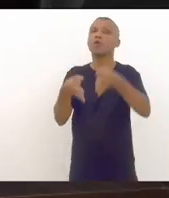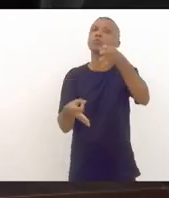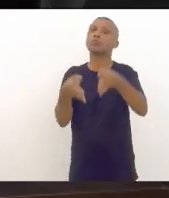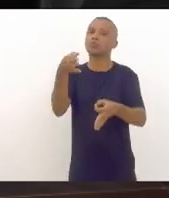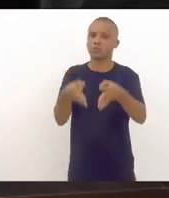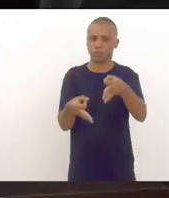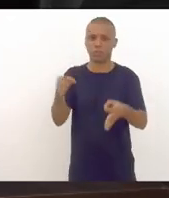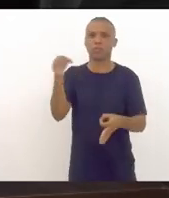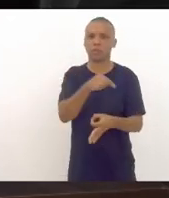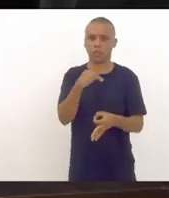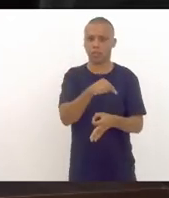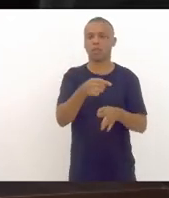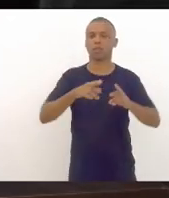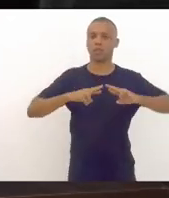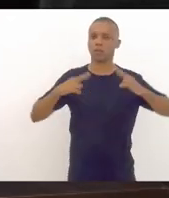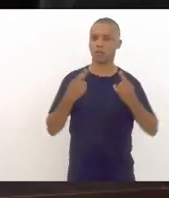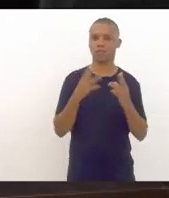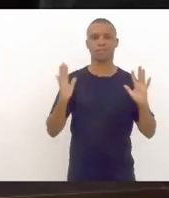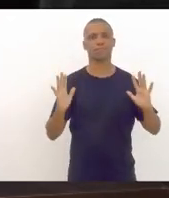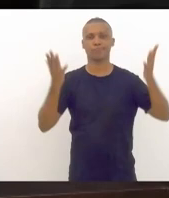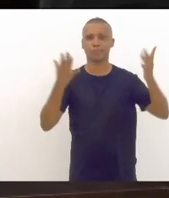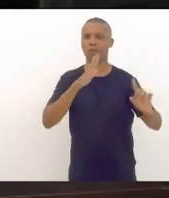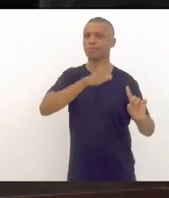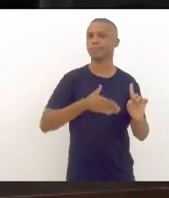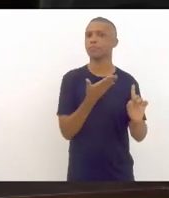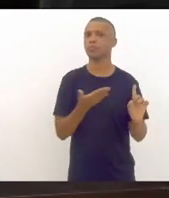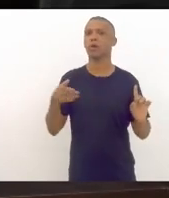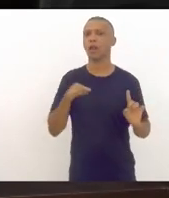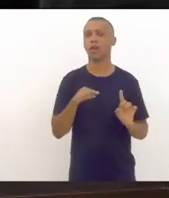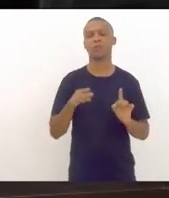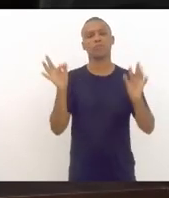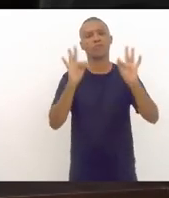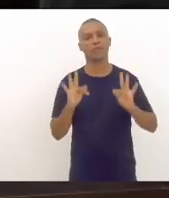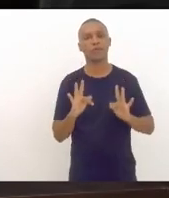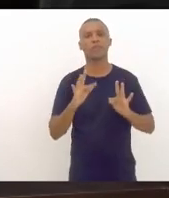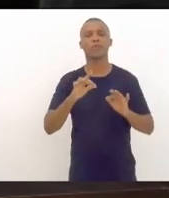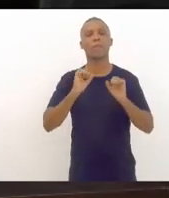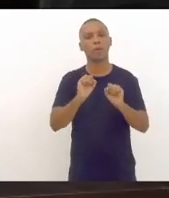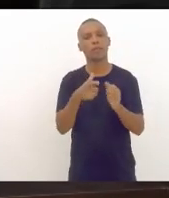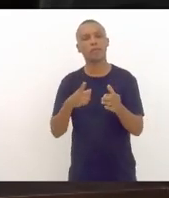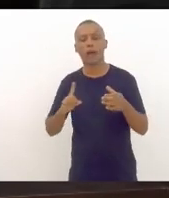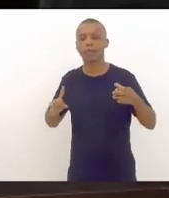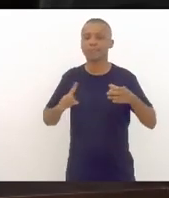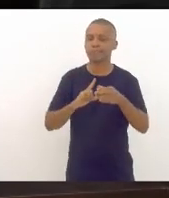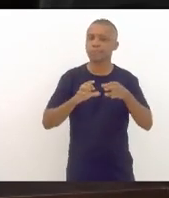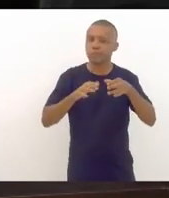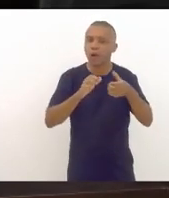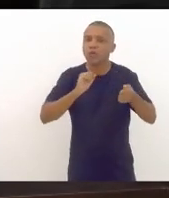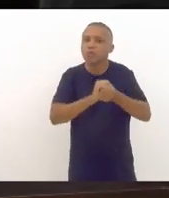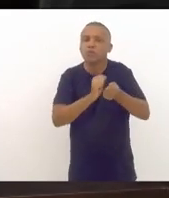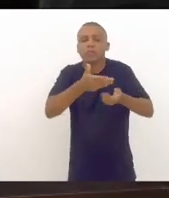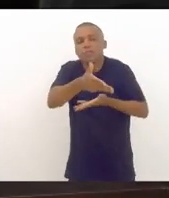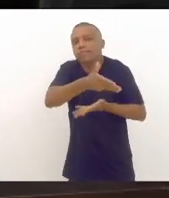sessão. Estou muito feliz de poder fazer parte dessa história, estou muito feliz de poder estar aqui